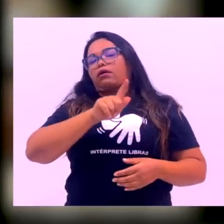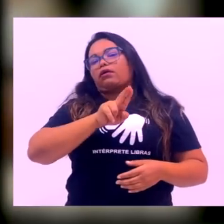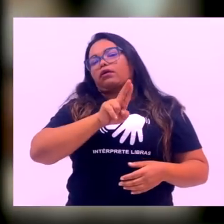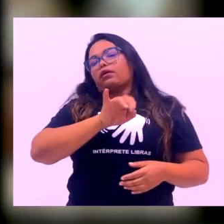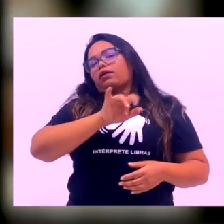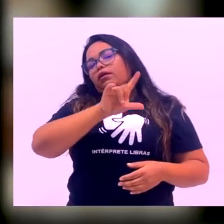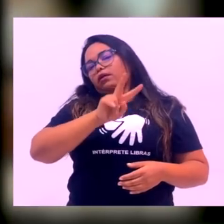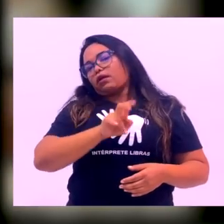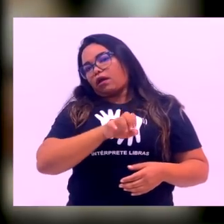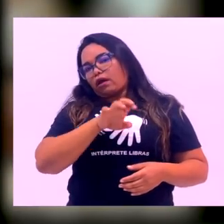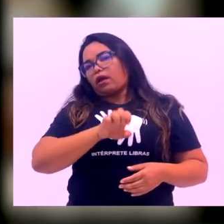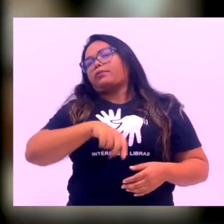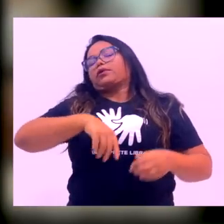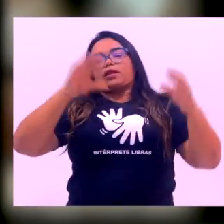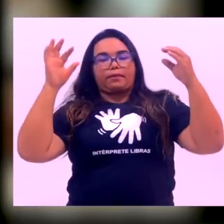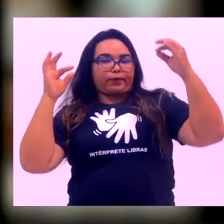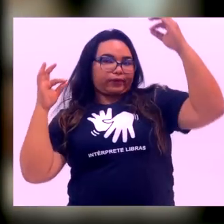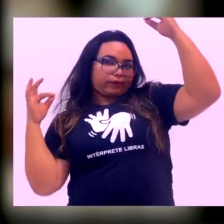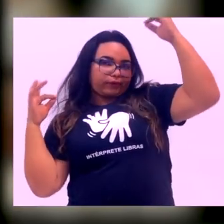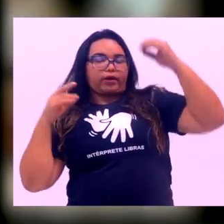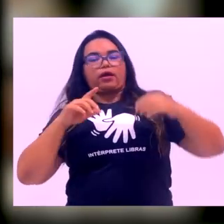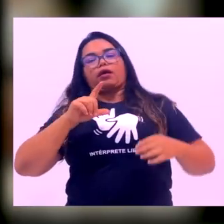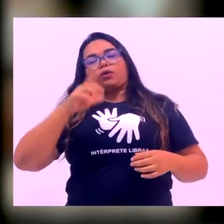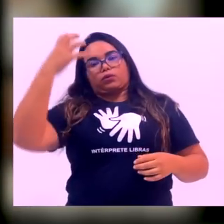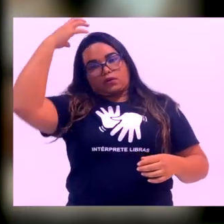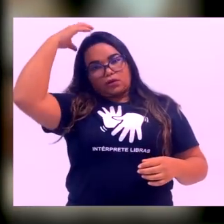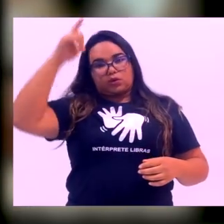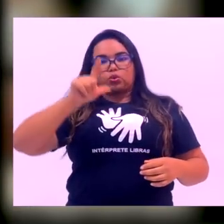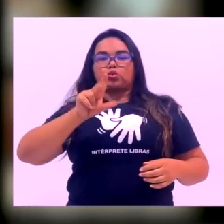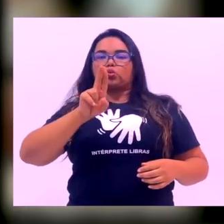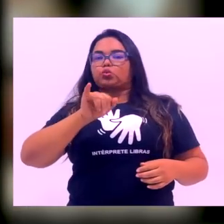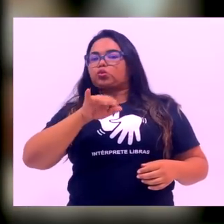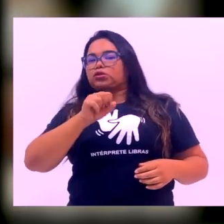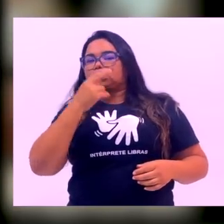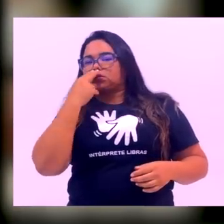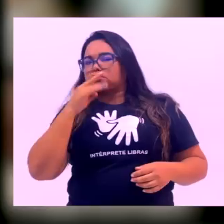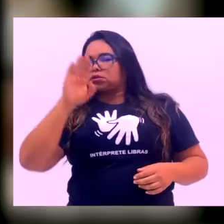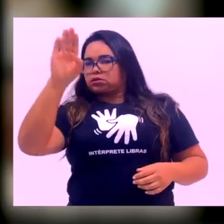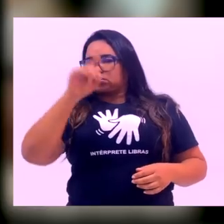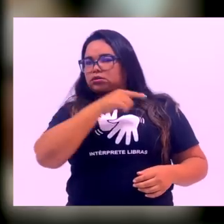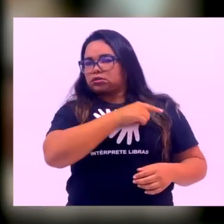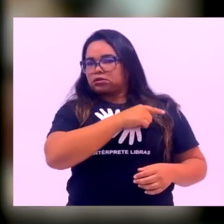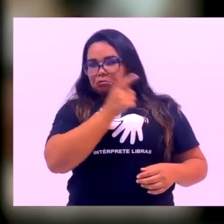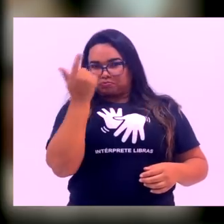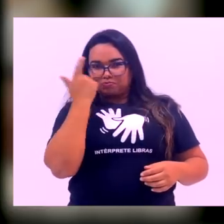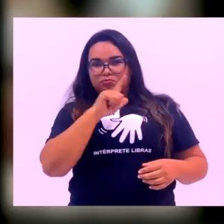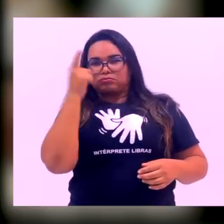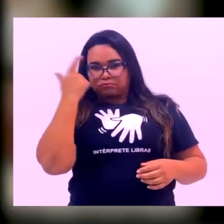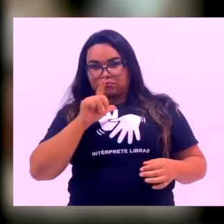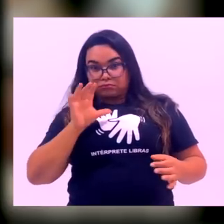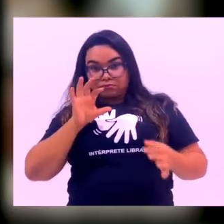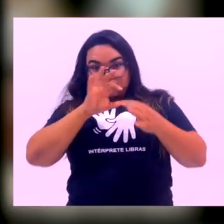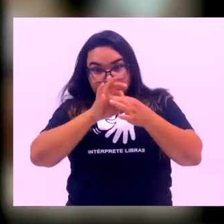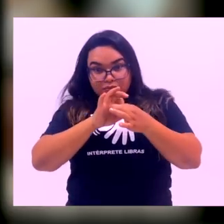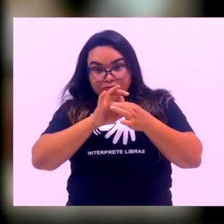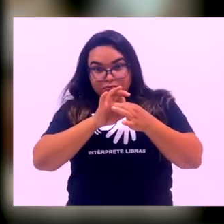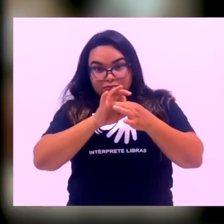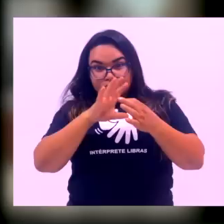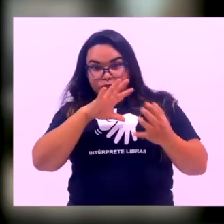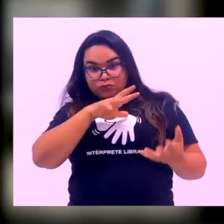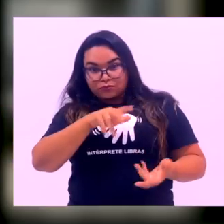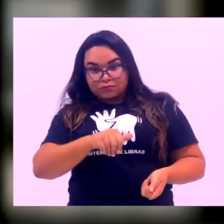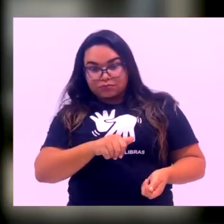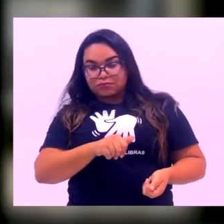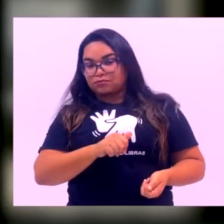que o Kaiser Guilherme, ou Napoleão, ou Luís, ou Carlos, ou Hitler, será que algum deles foi